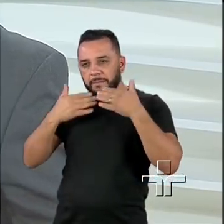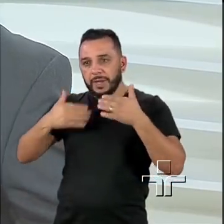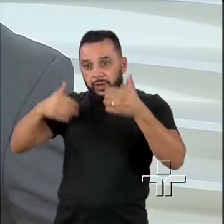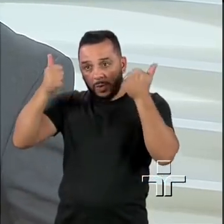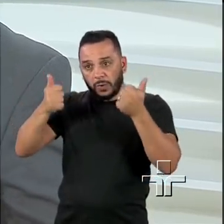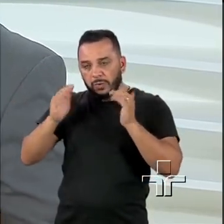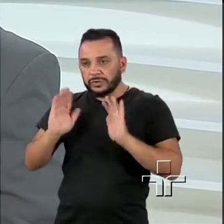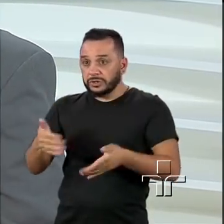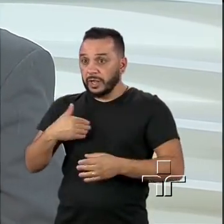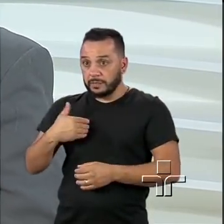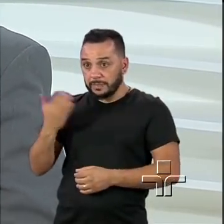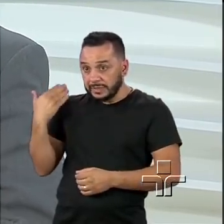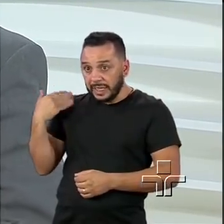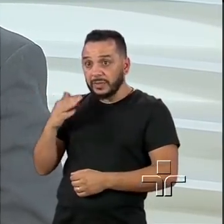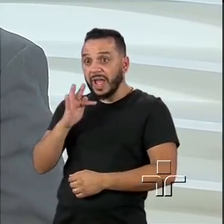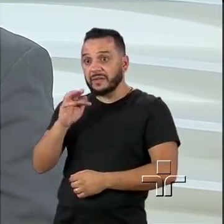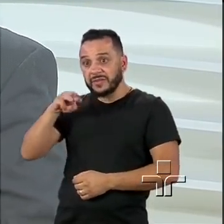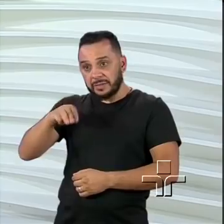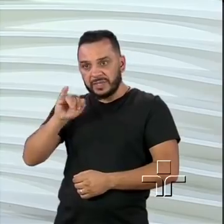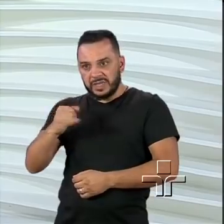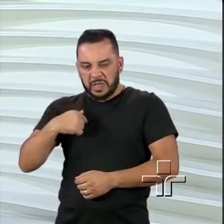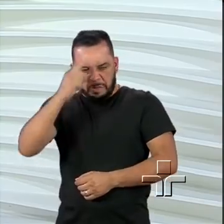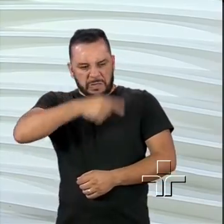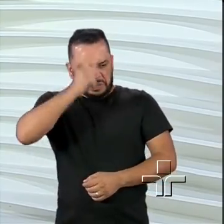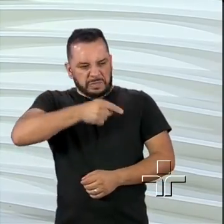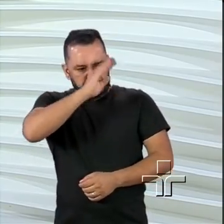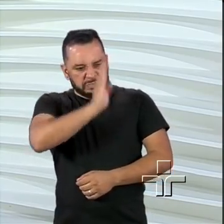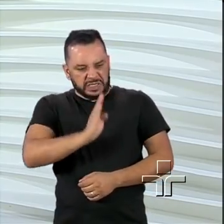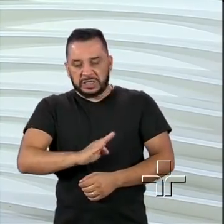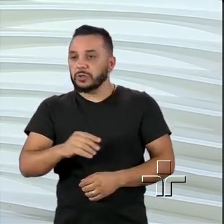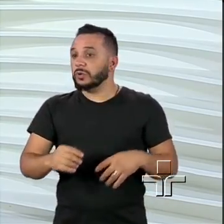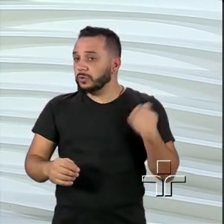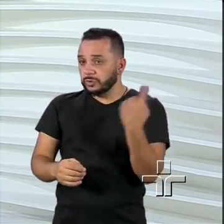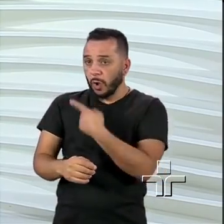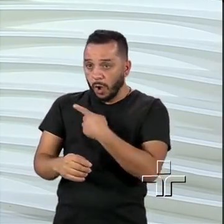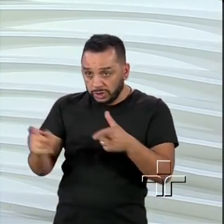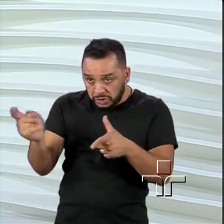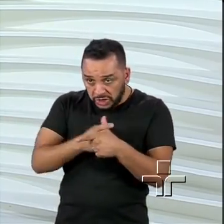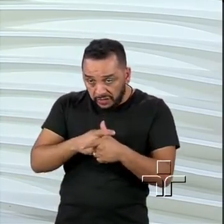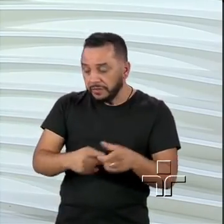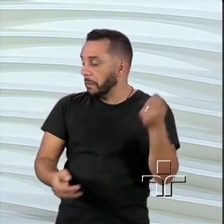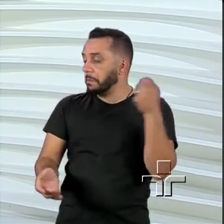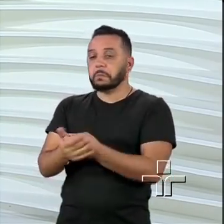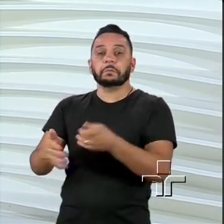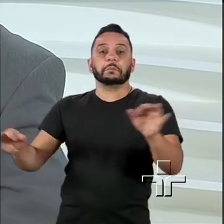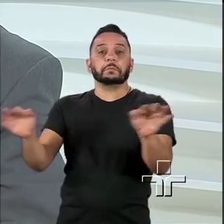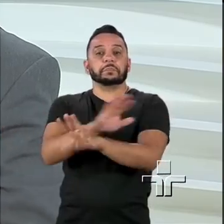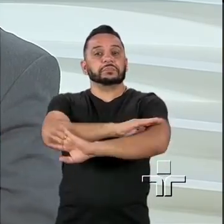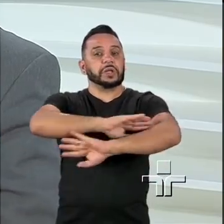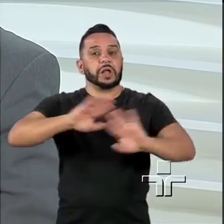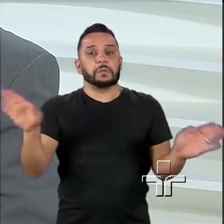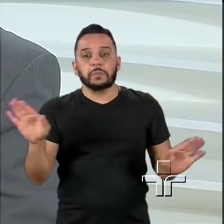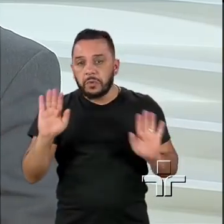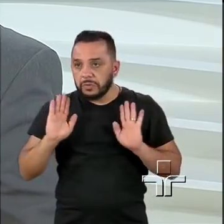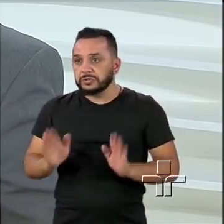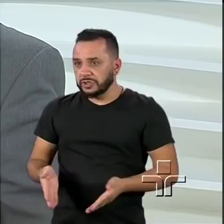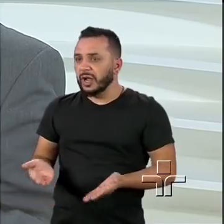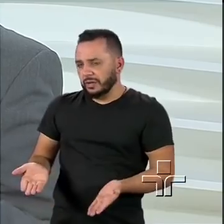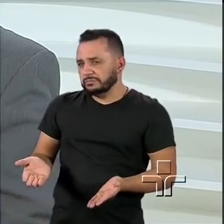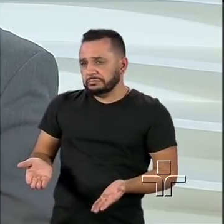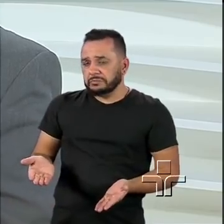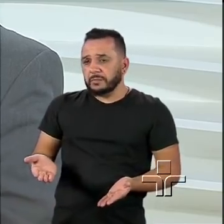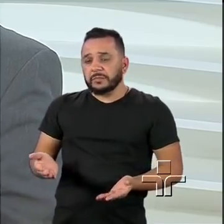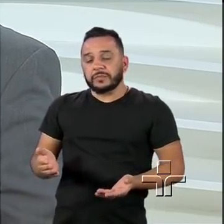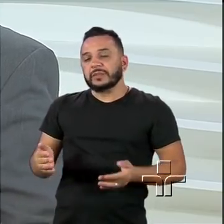meses o FMI vinha aqui dizer o que podia e não podia. Nós saldamos as dívidas que tínhamos com com o FMI, com o Clube de Paris, enfim, criamos uma